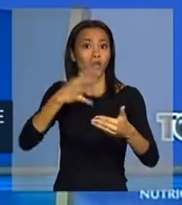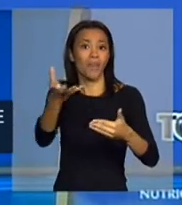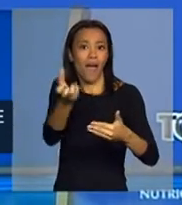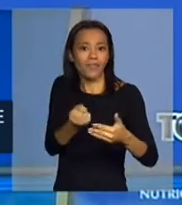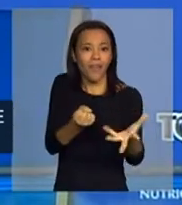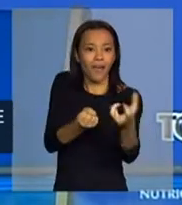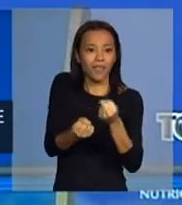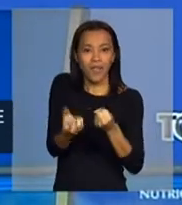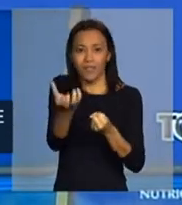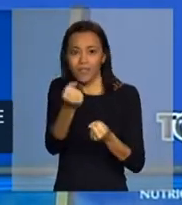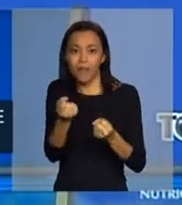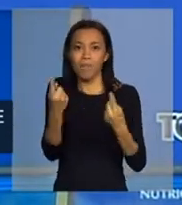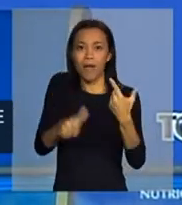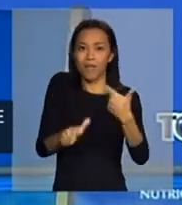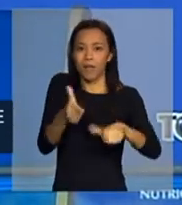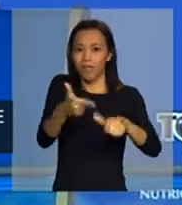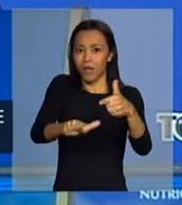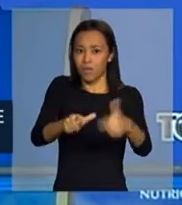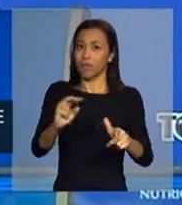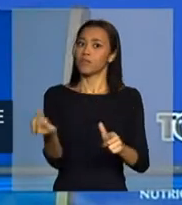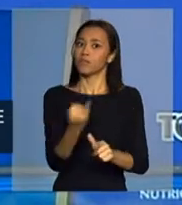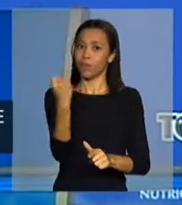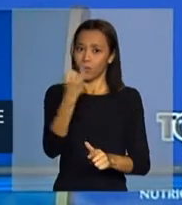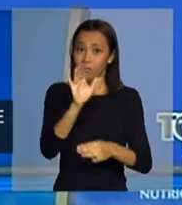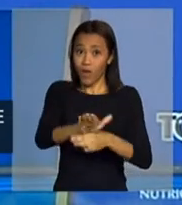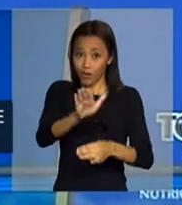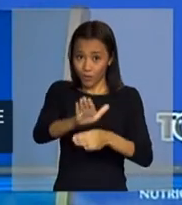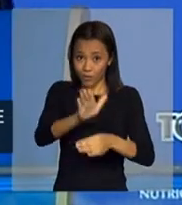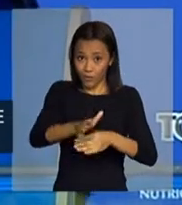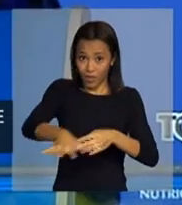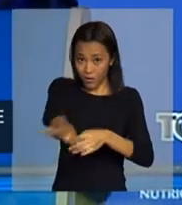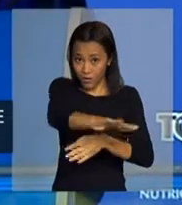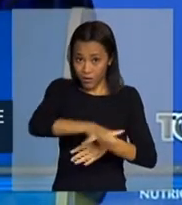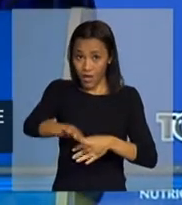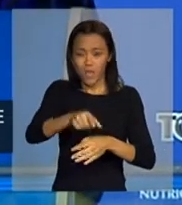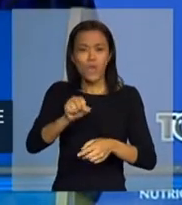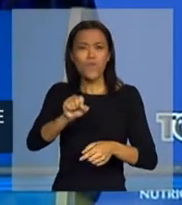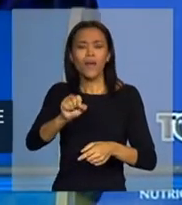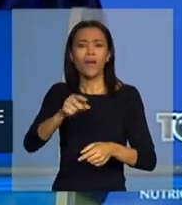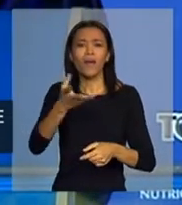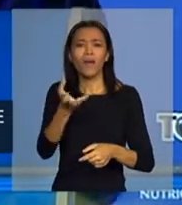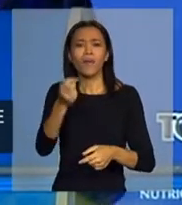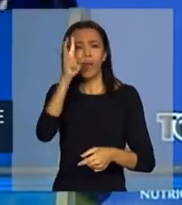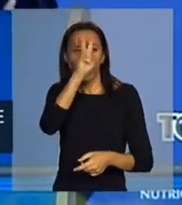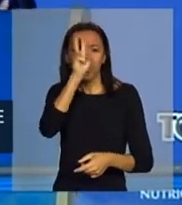forma cada vez mais significativa. E aqui eu queria lembrar